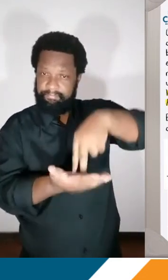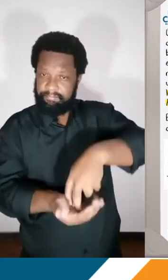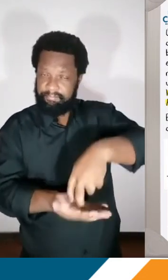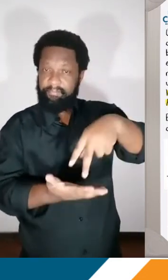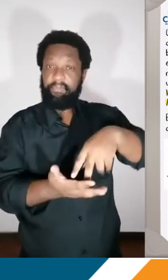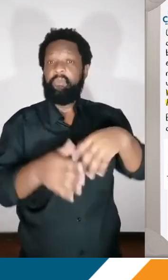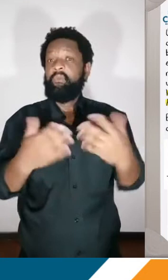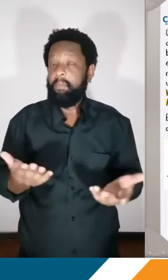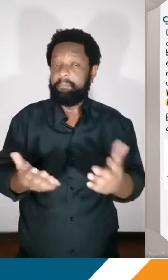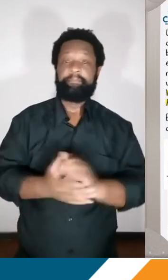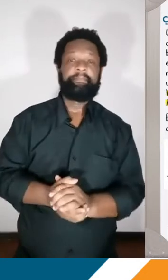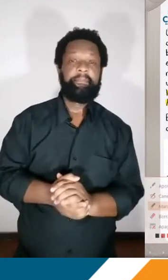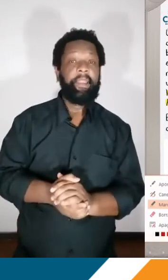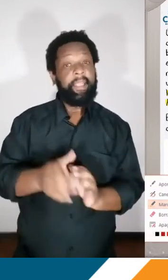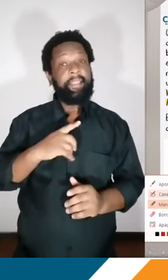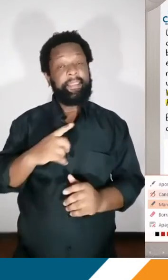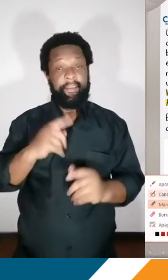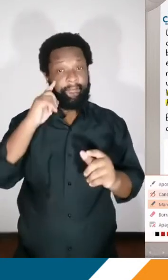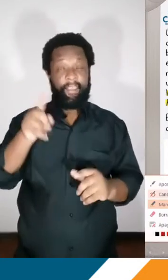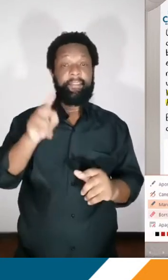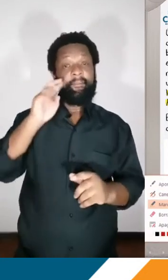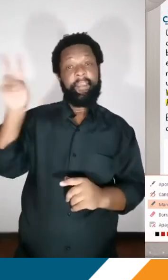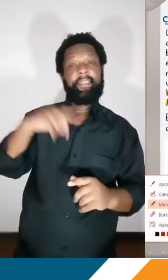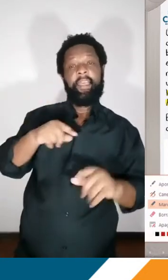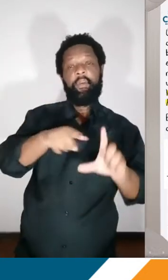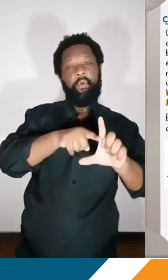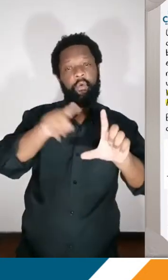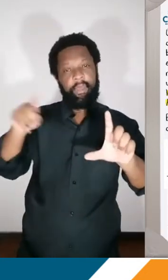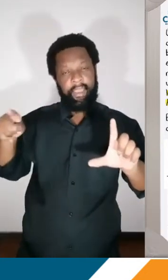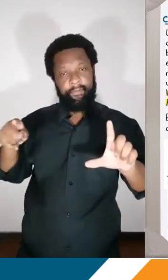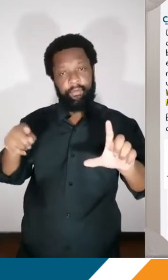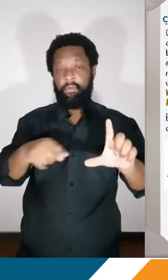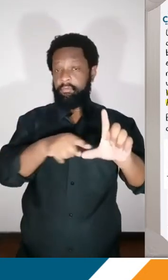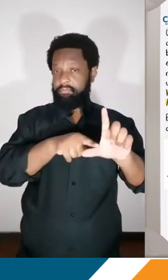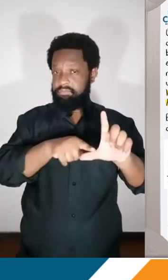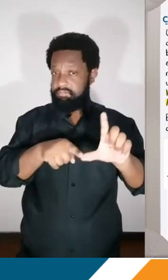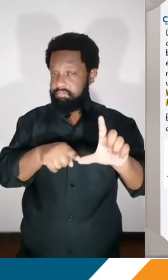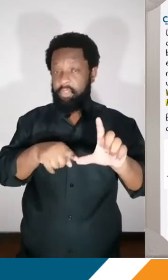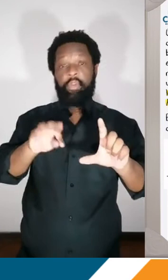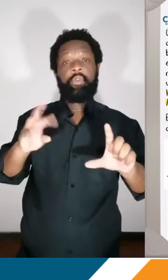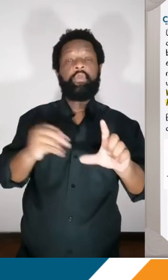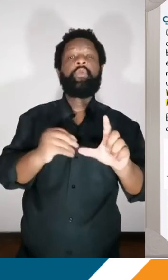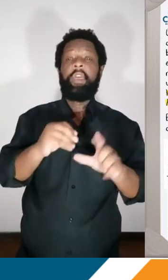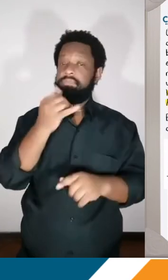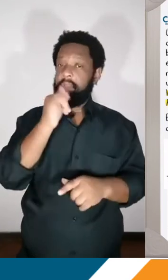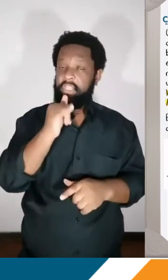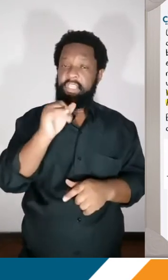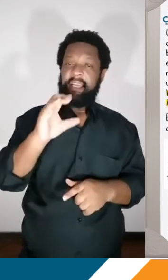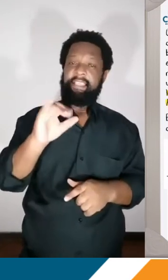situação descrita é... Então, nós temos um gráfico e o eixo do gráfico aqui, ó, todos eles estão